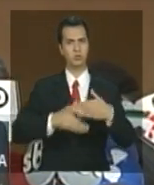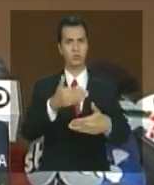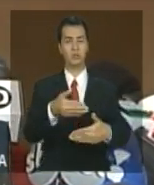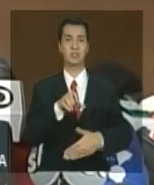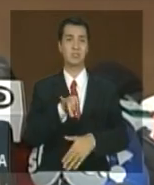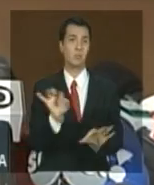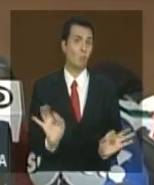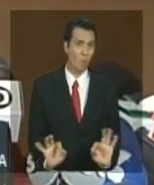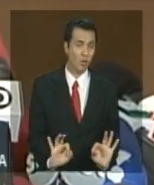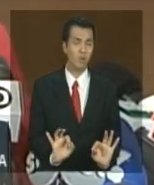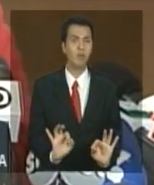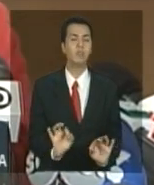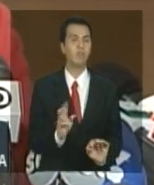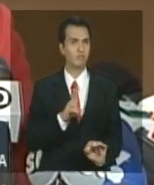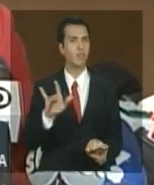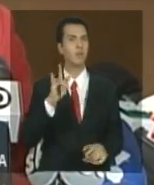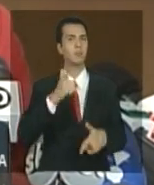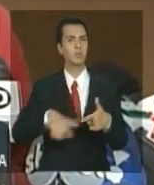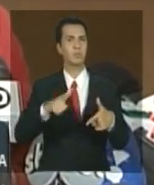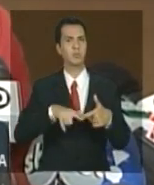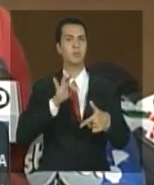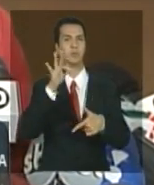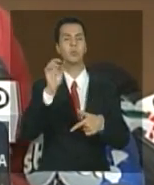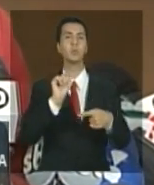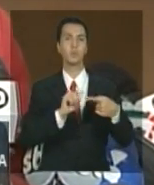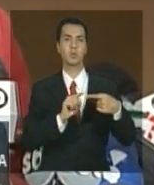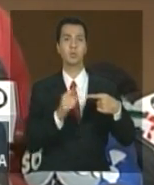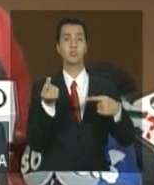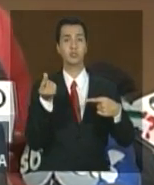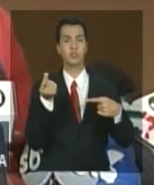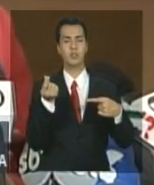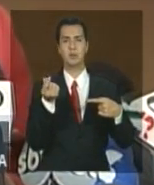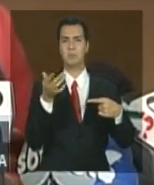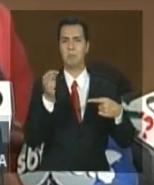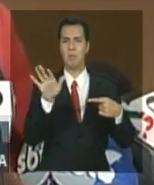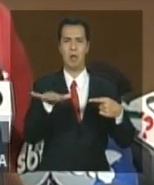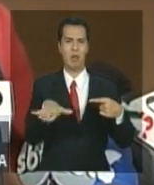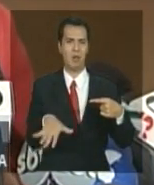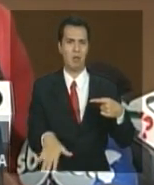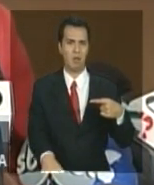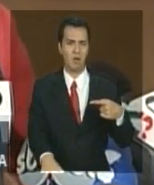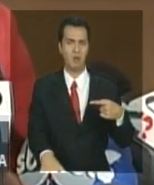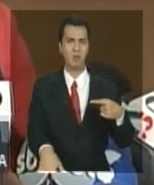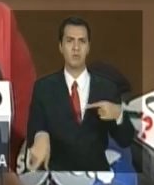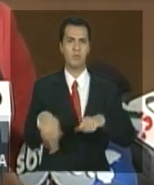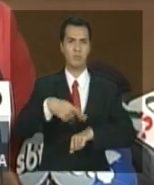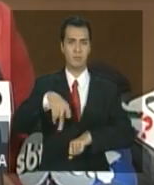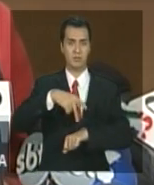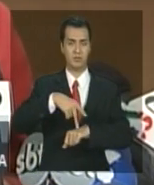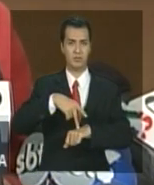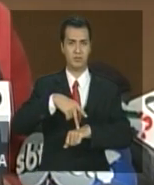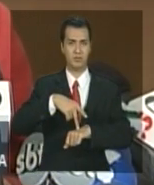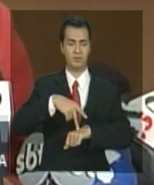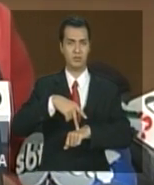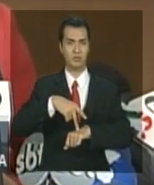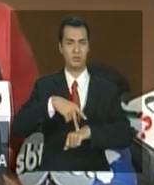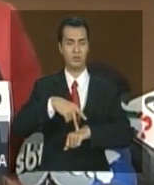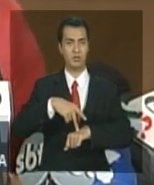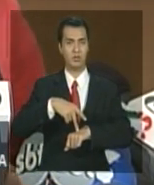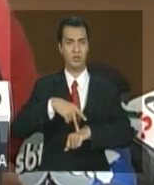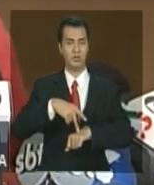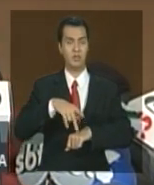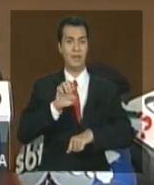vai ter é duas coisas: desvalorização de moedas dos países